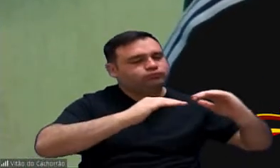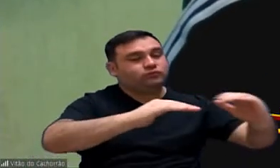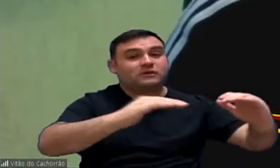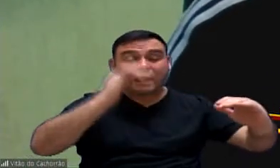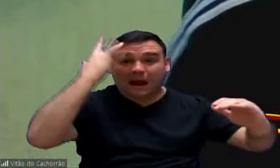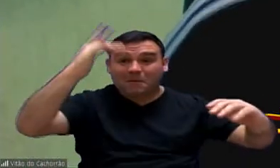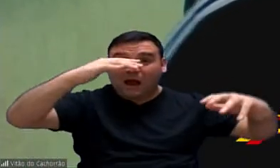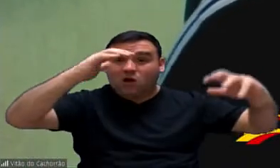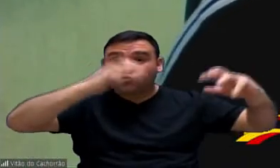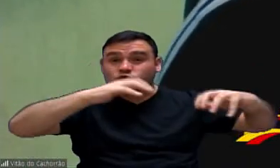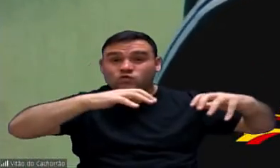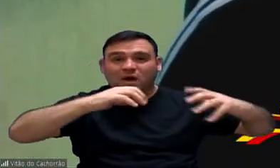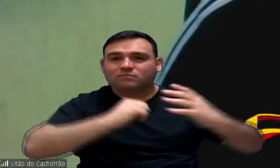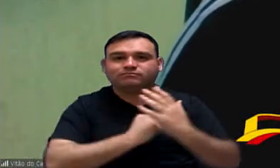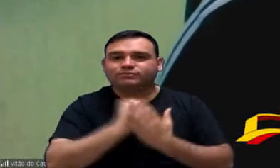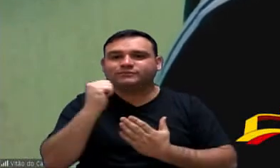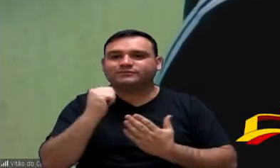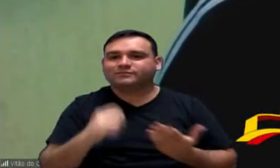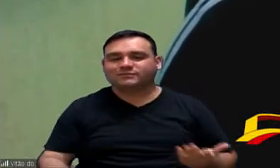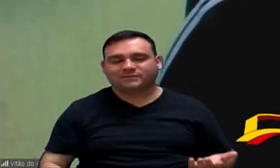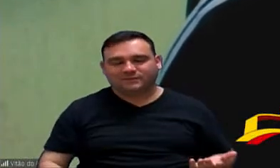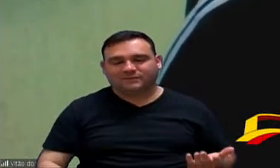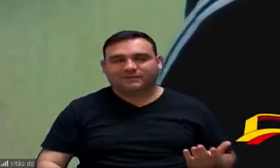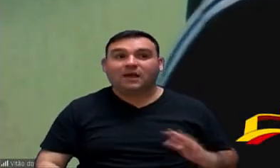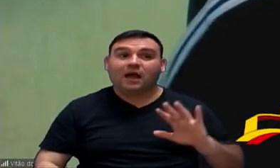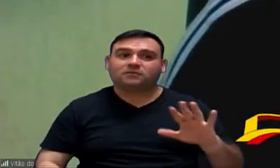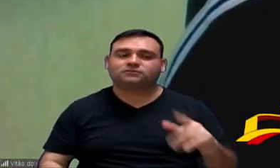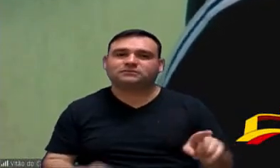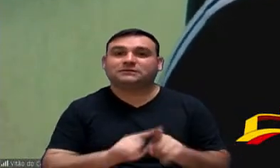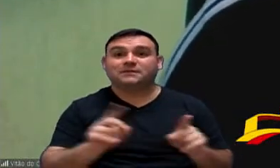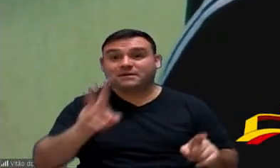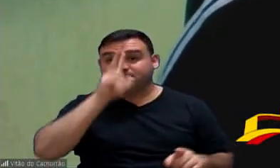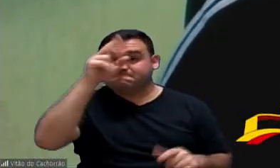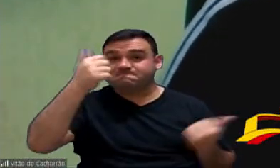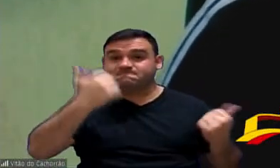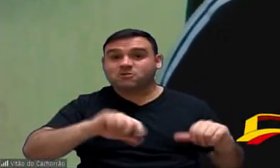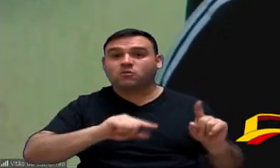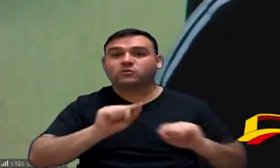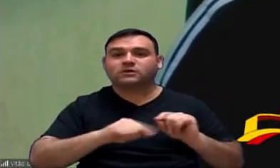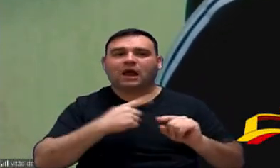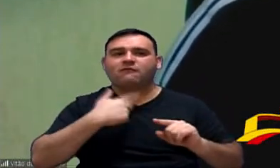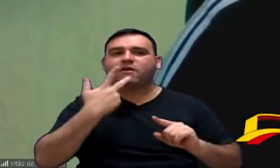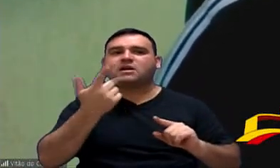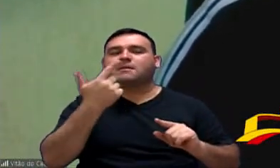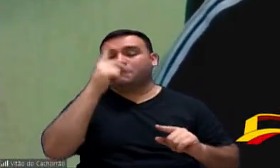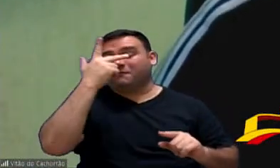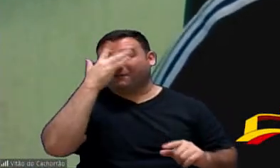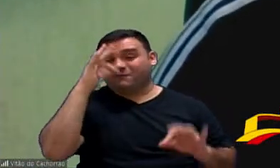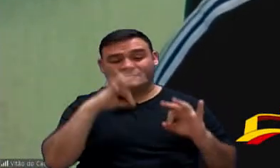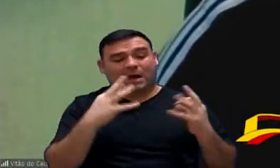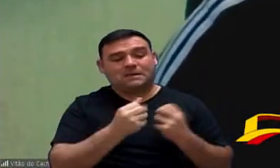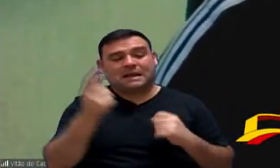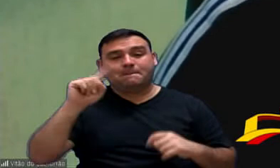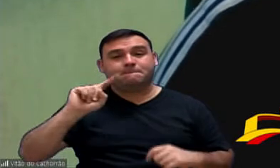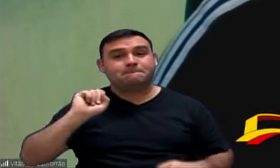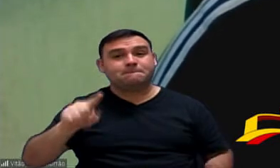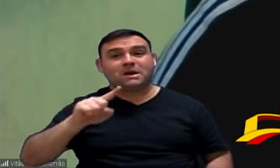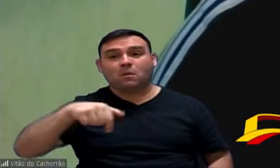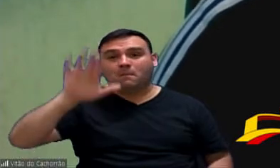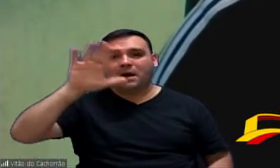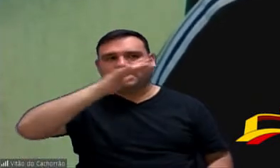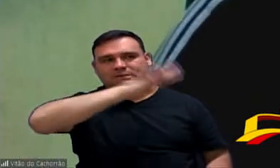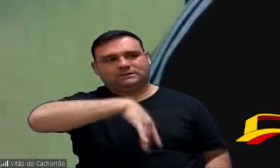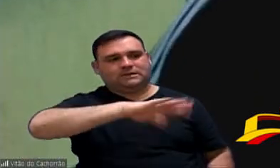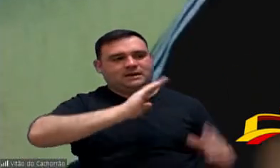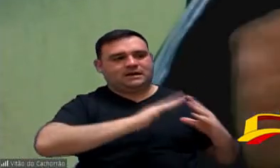outro dia choveu, meu irmão, ferrou. Agora, o caso mais grave, eu falo aqui em nome das mais de 1000 famílias do Ipanema das